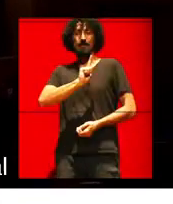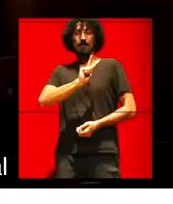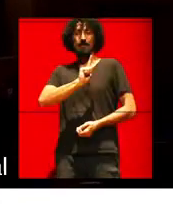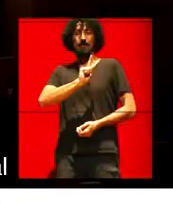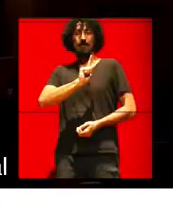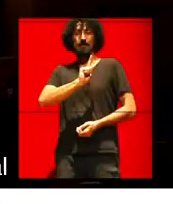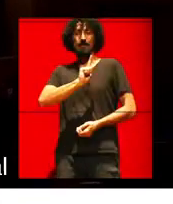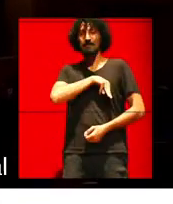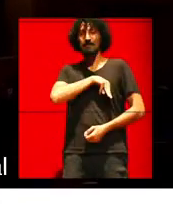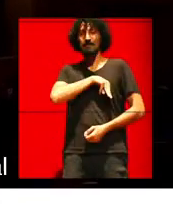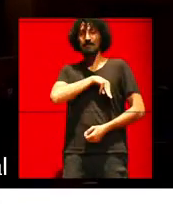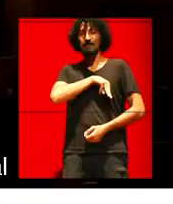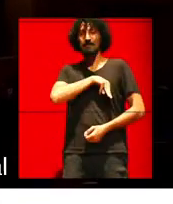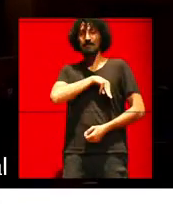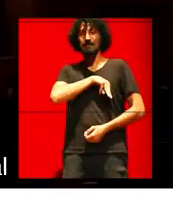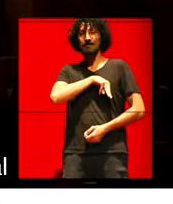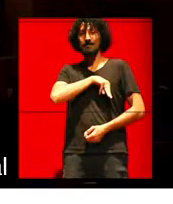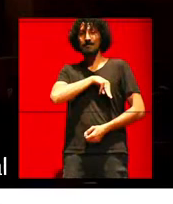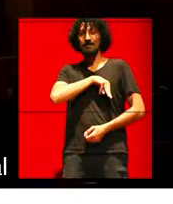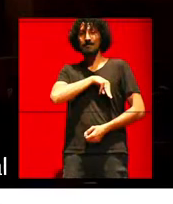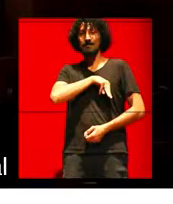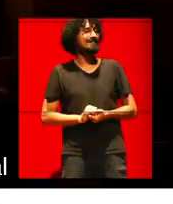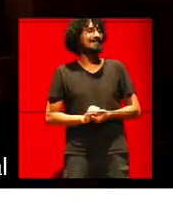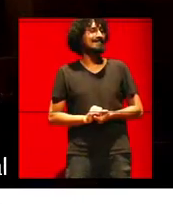Major Guapindaia?